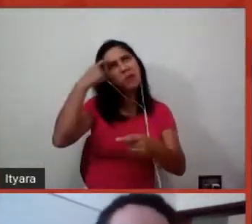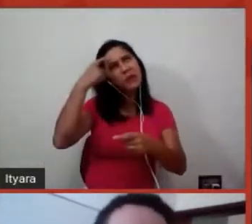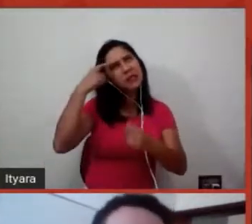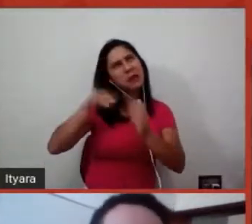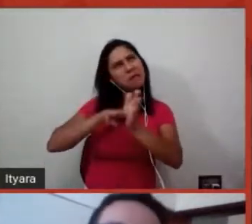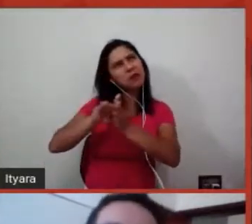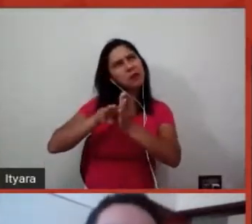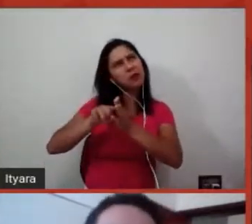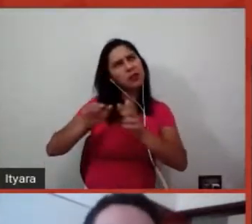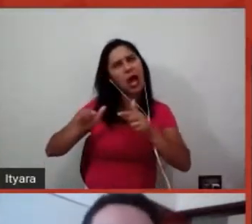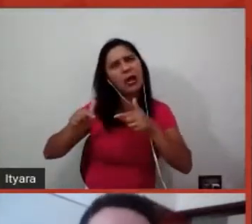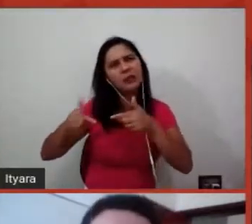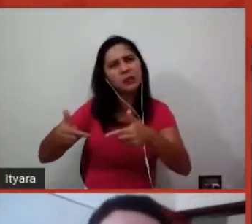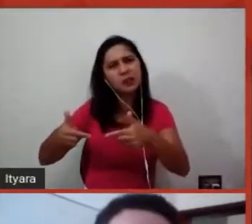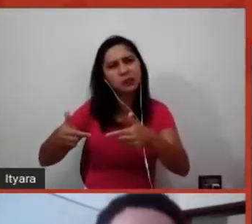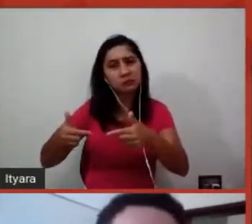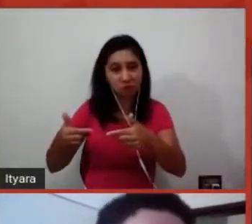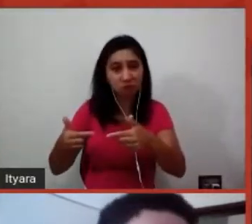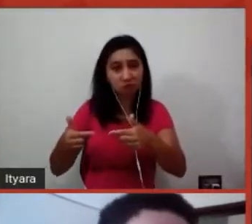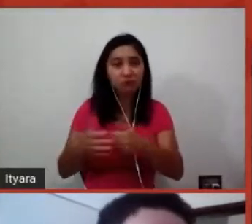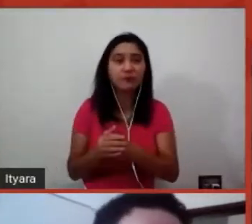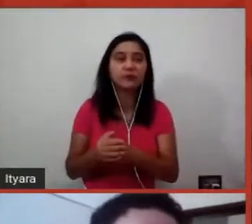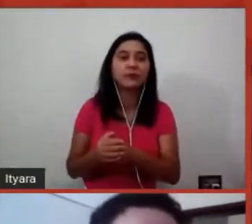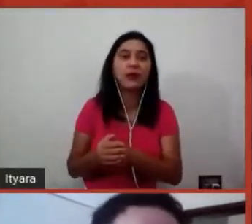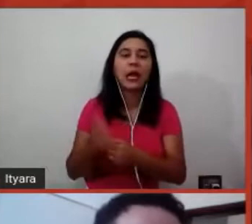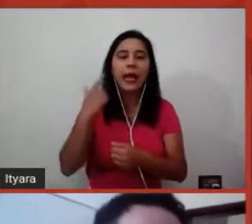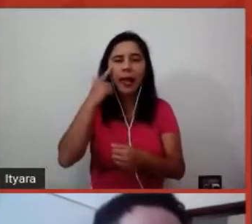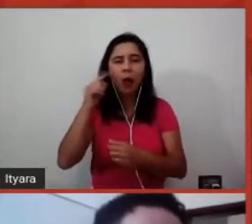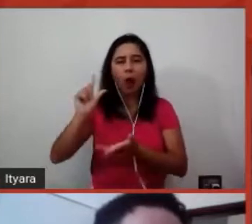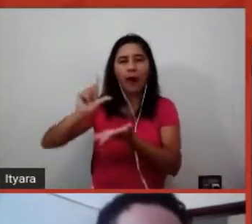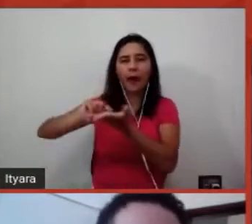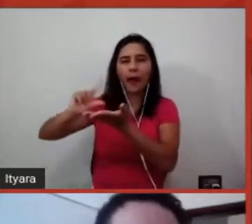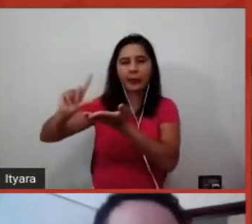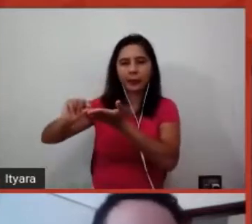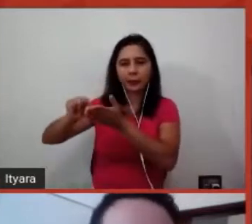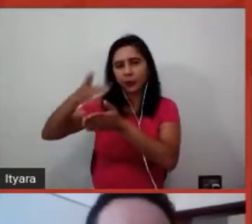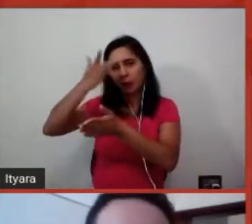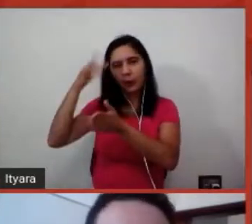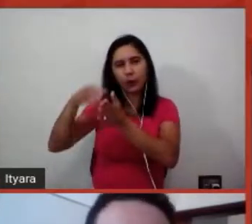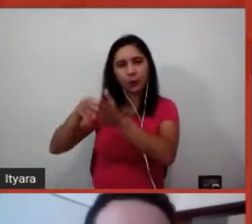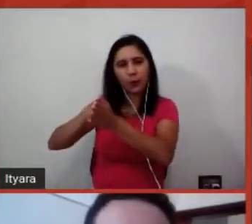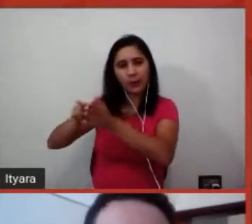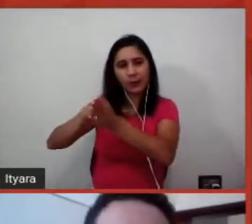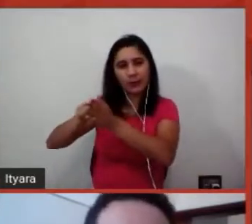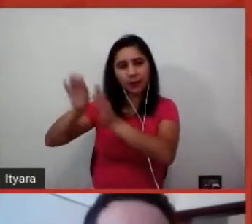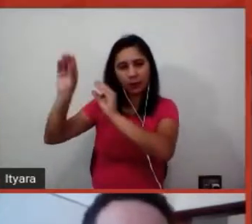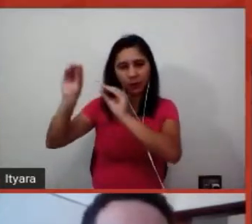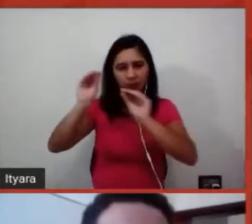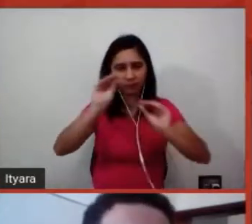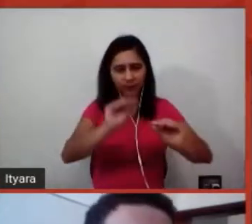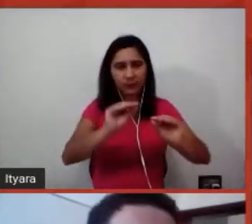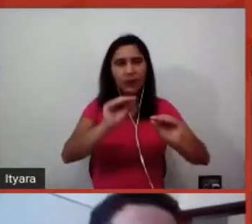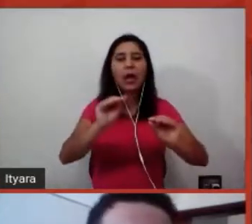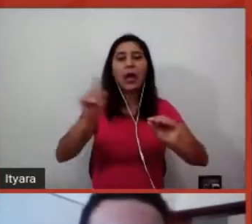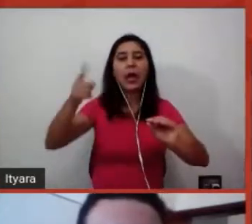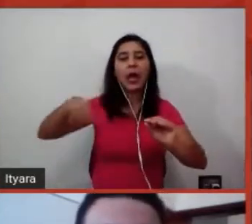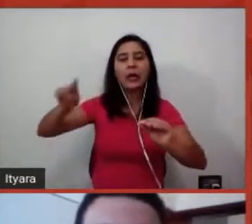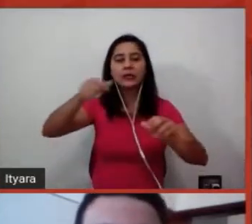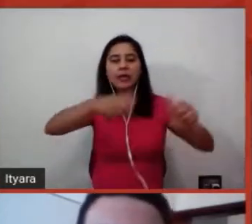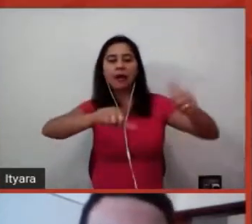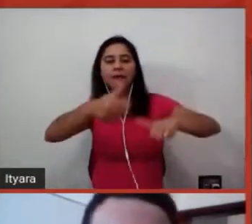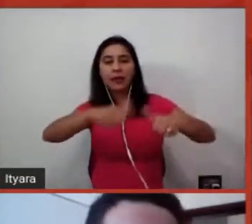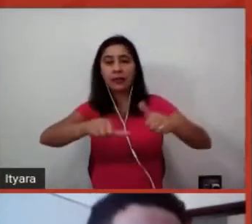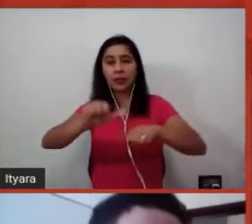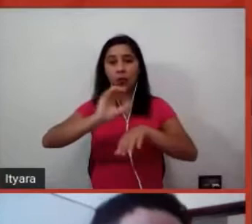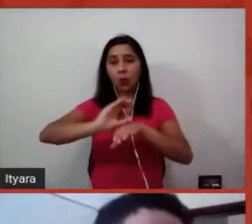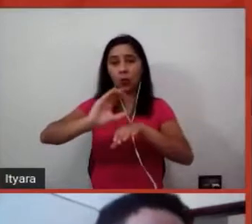metodologias ativas, né? Eu menciono aqui um artigo desses pesquisadores que fizeram uma avaliação de aprendizagem em um curso de